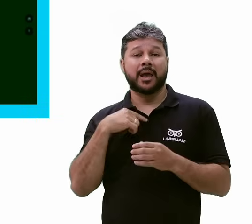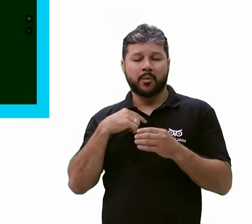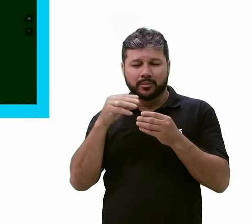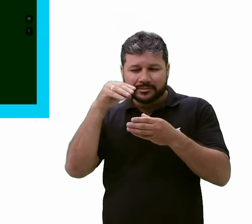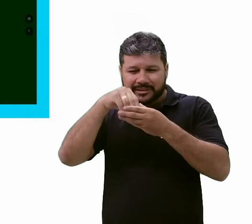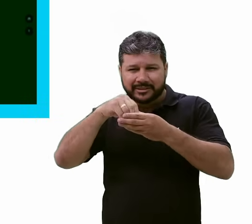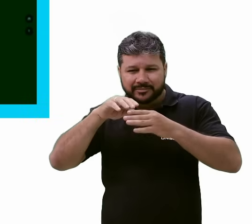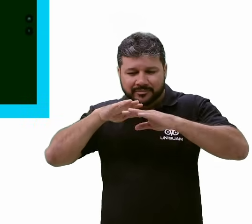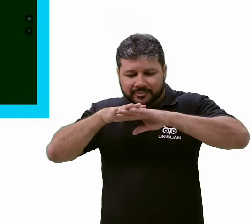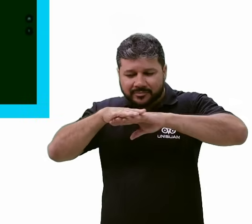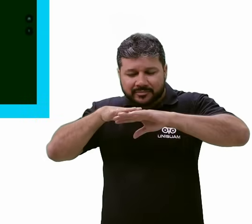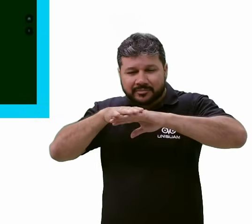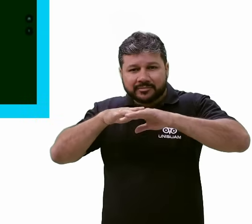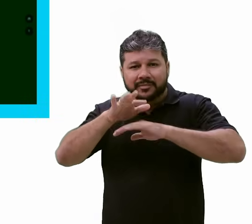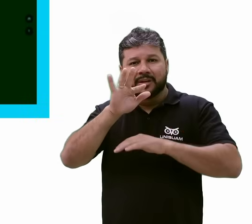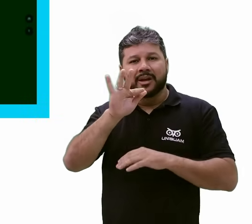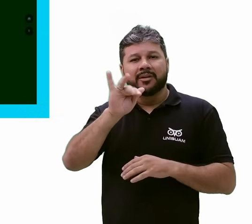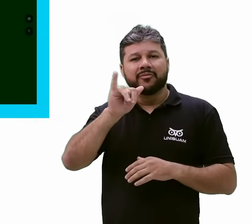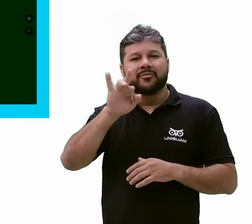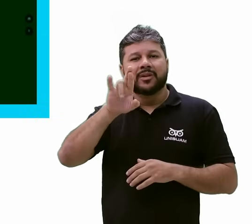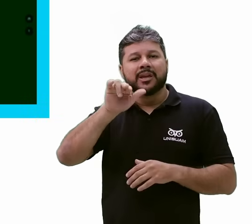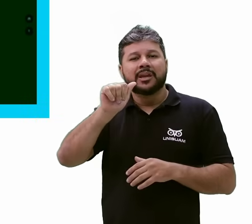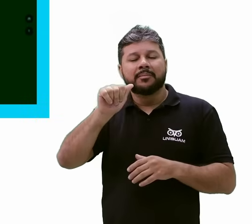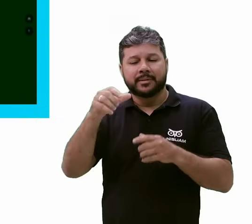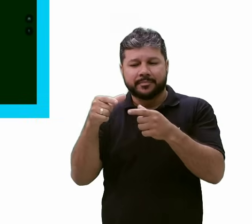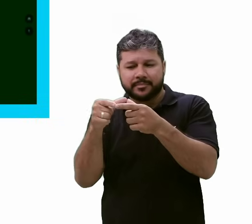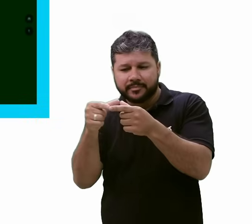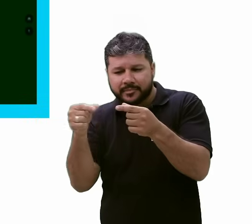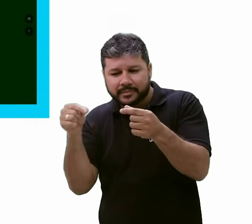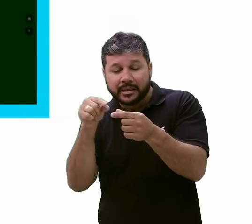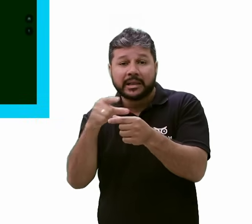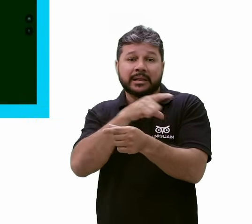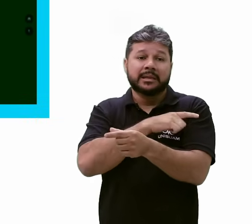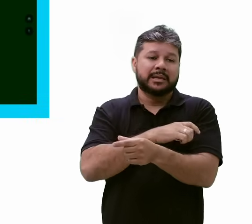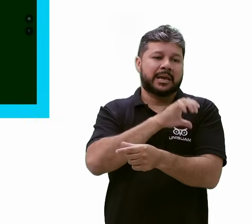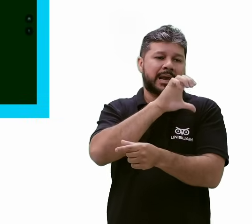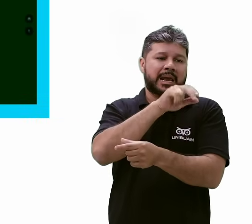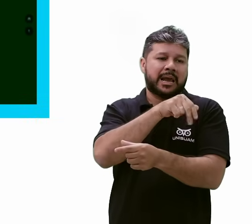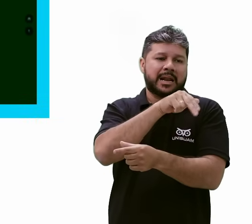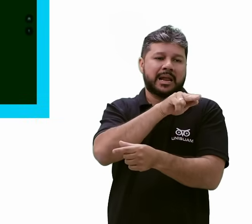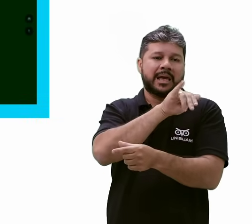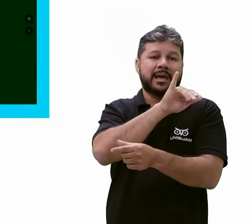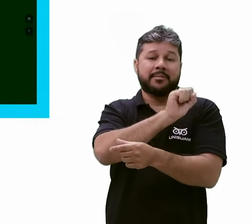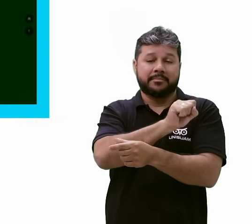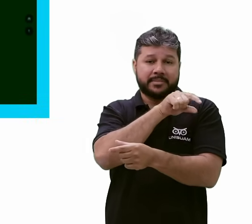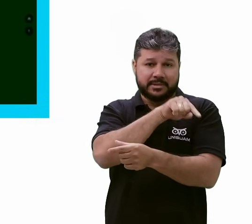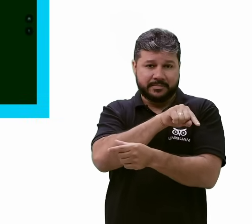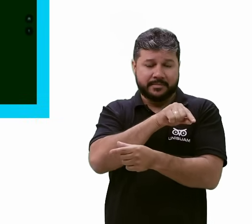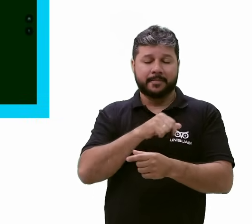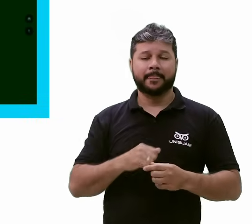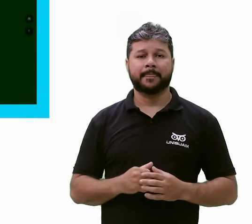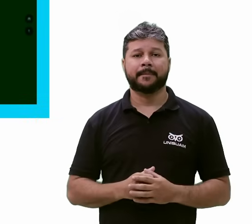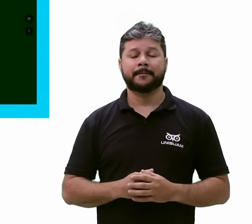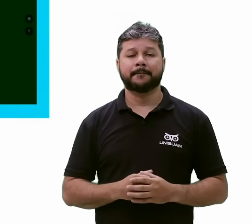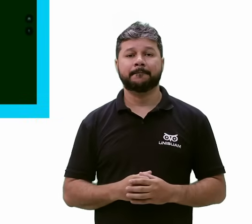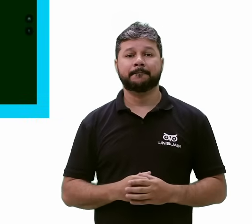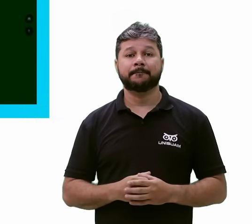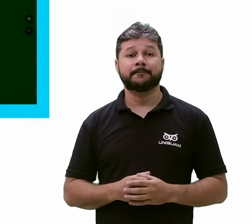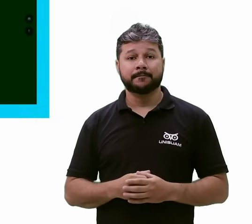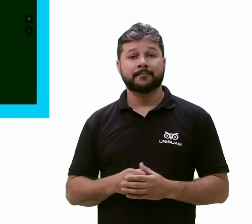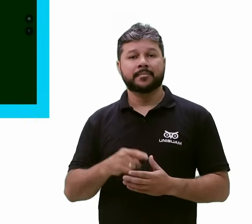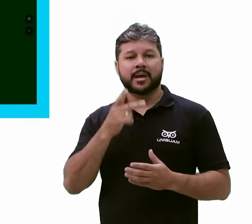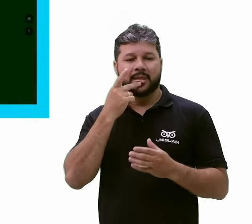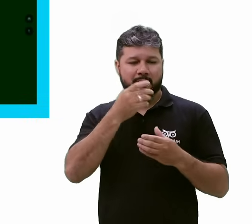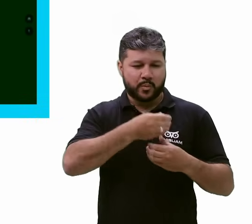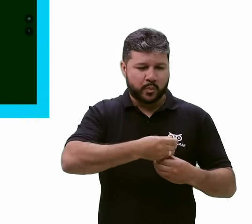fibra utilizada da planta cannabis sativa, tá? É a fibra